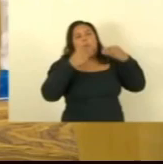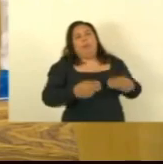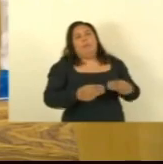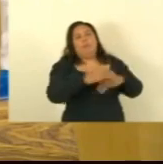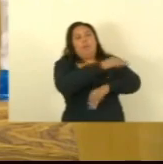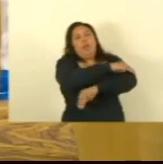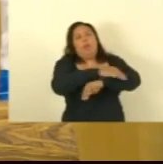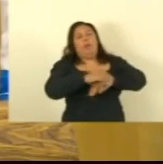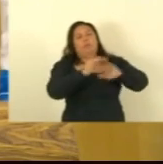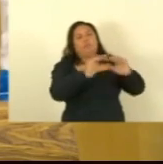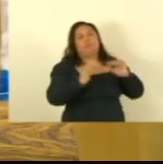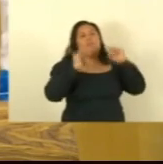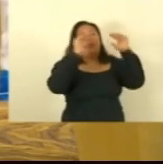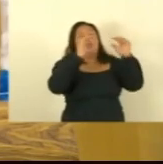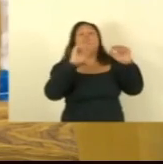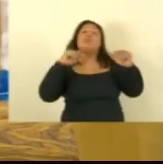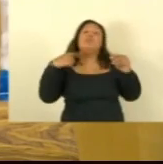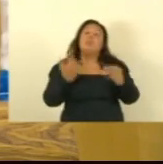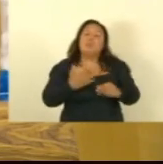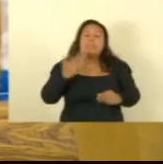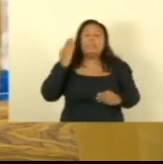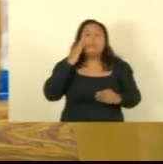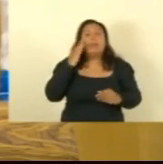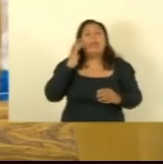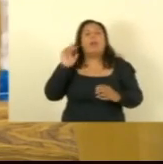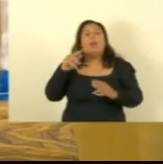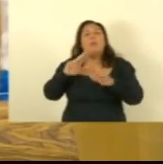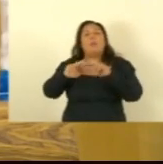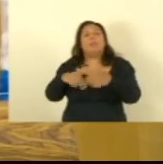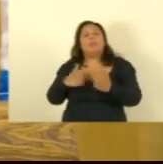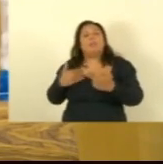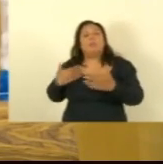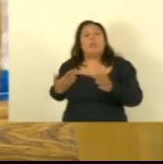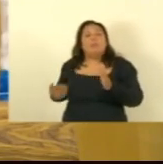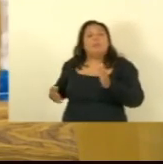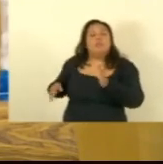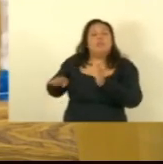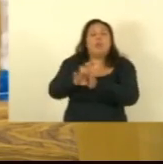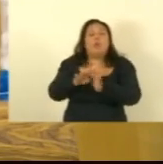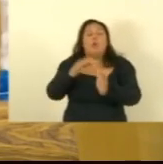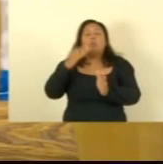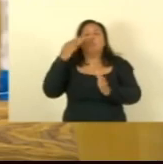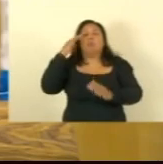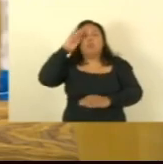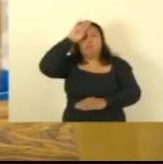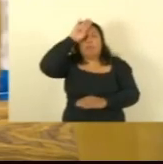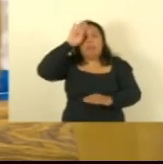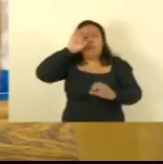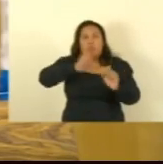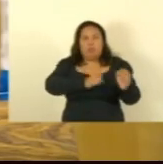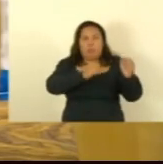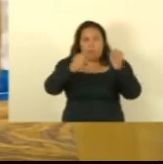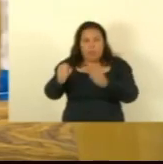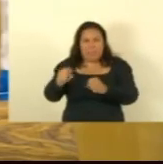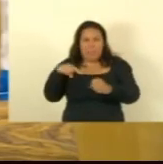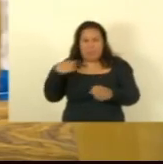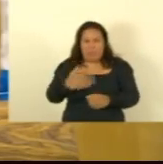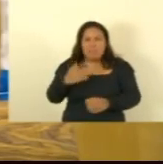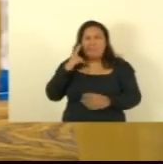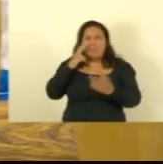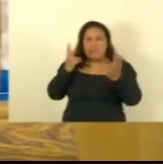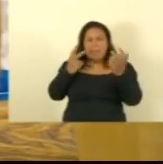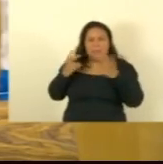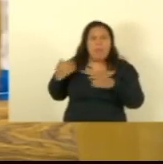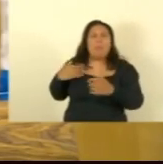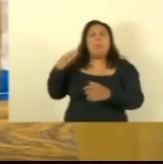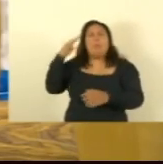superior. Isso é uma consequência que a gente vê desde a chegada do Bolsonaro ao poder. A gente viu os últimos anos de governo Bolsonaro